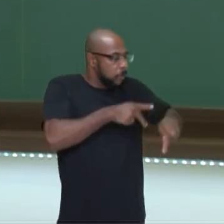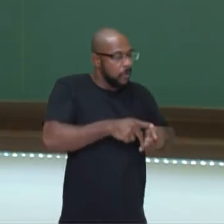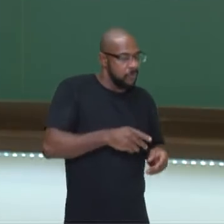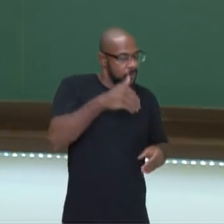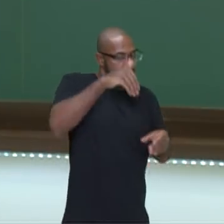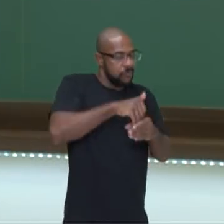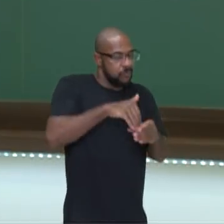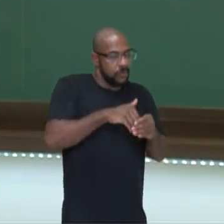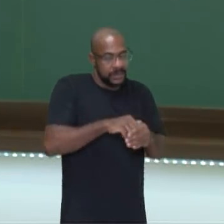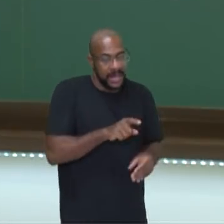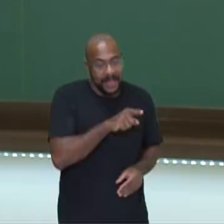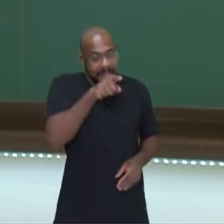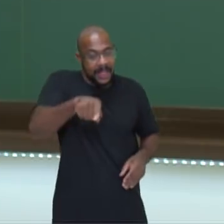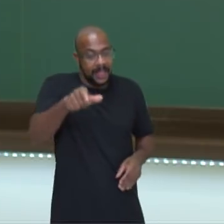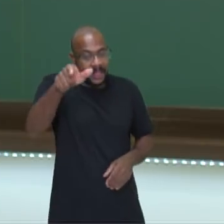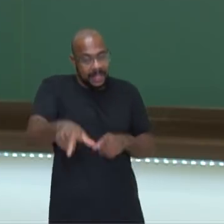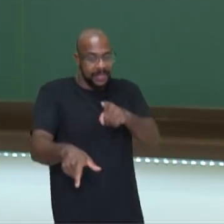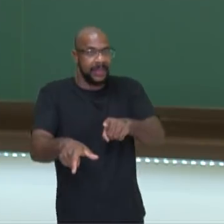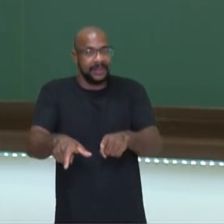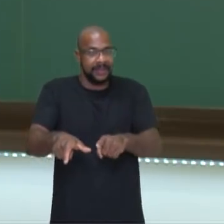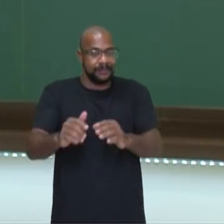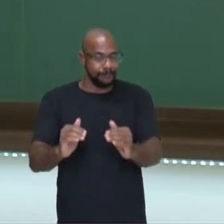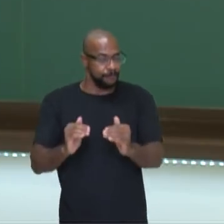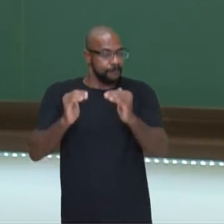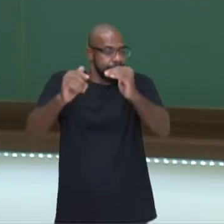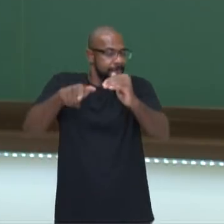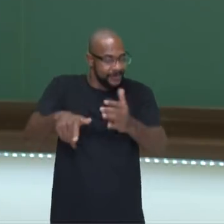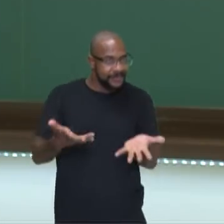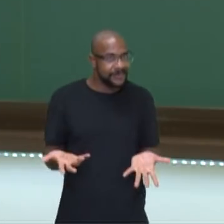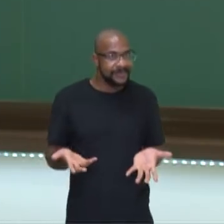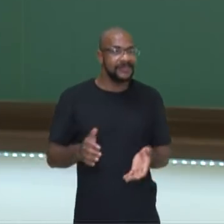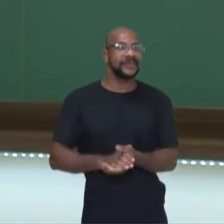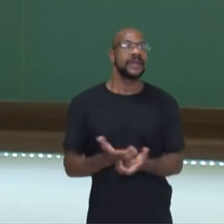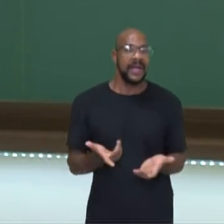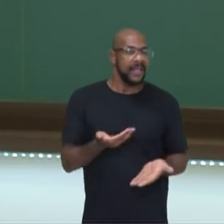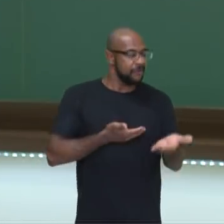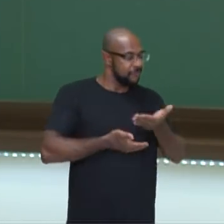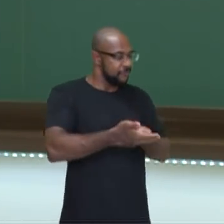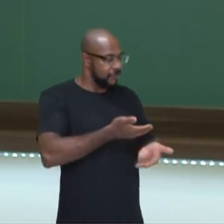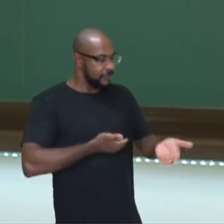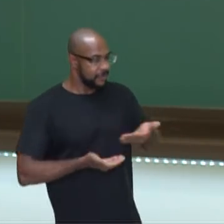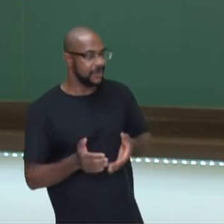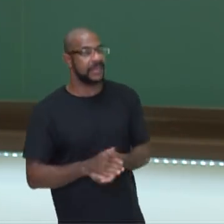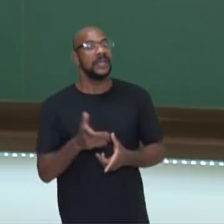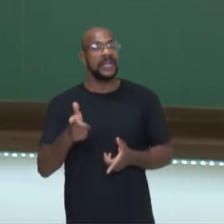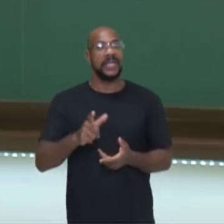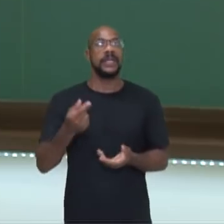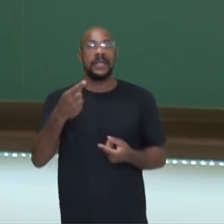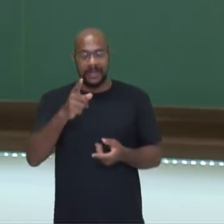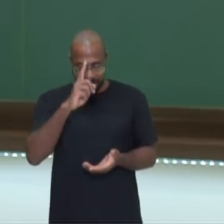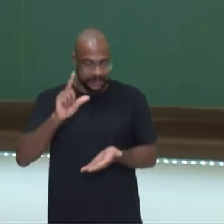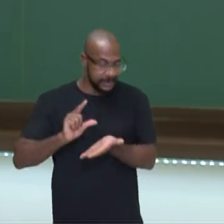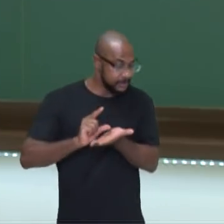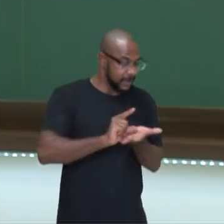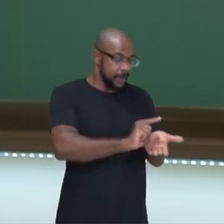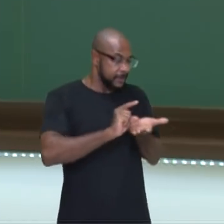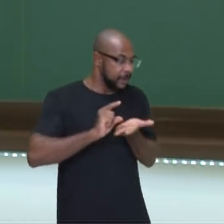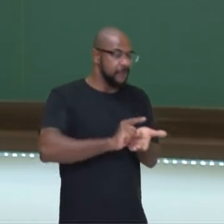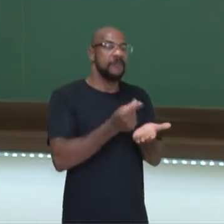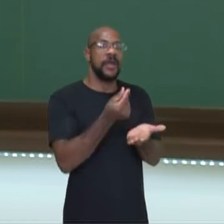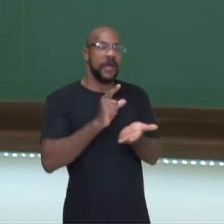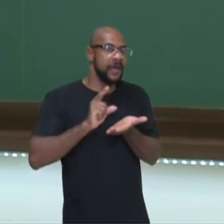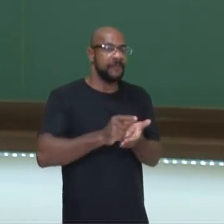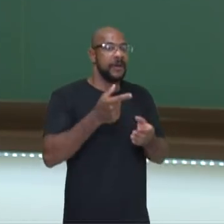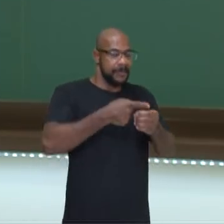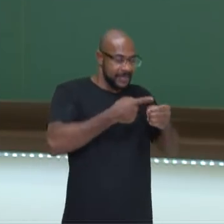Este, o presidente de estado, por sua vez, retribuía esse favor enviando verbas para as cidades controladas pelos coronéis.